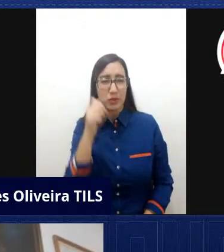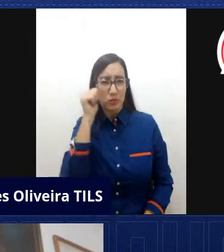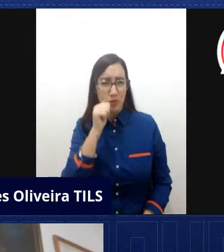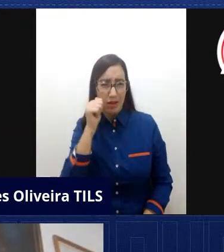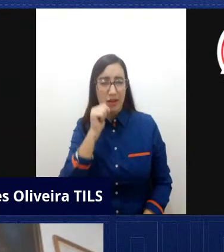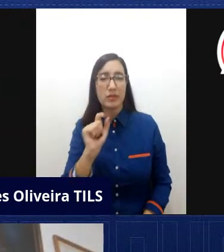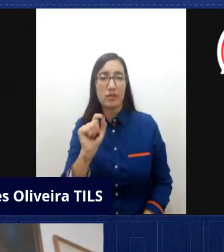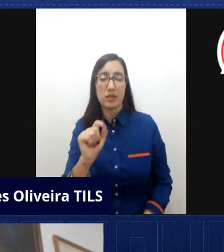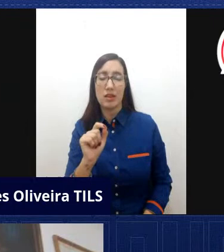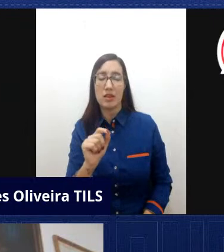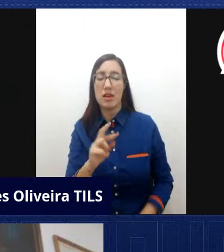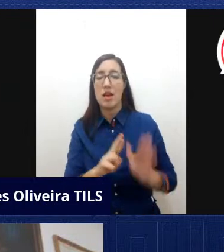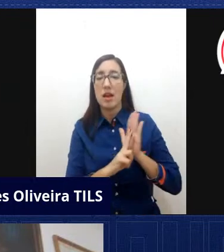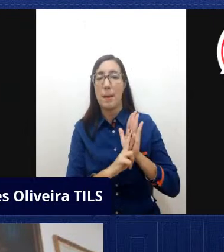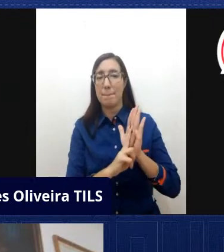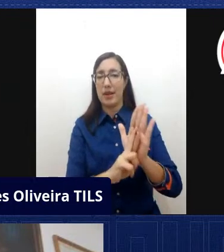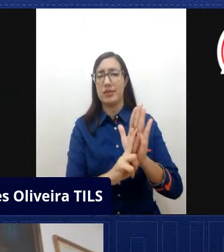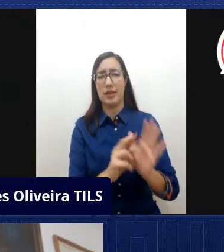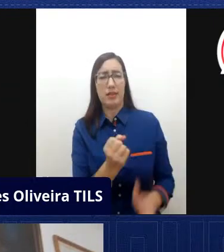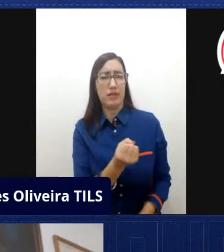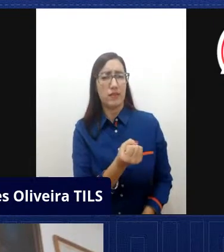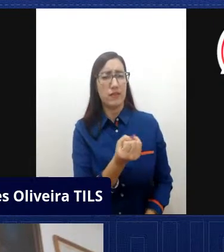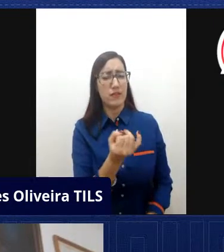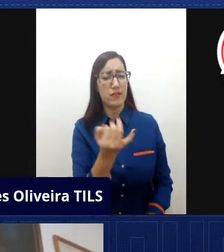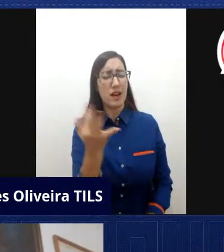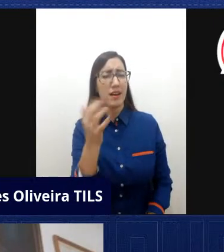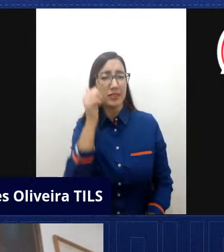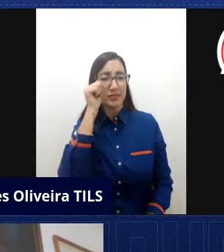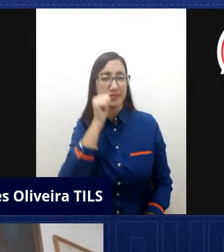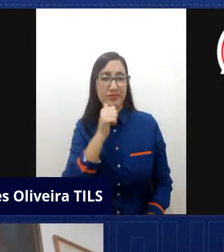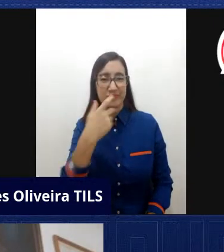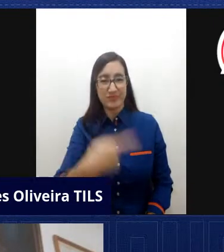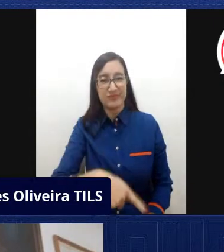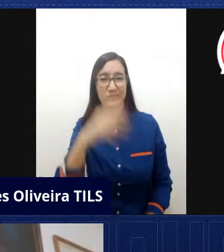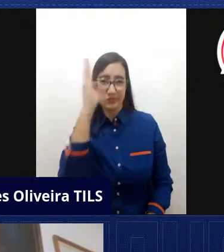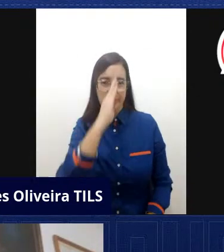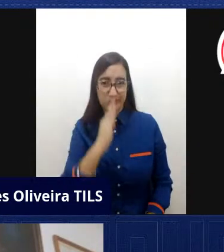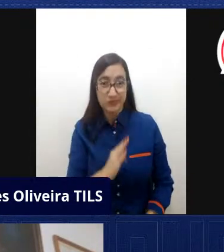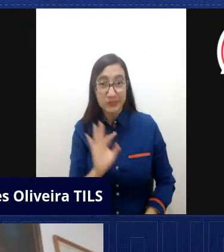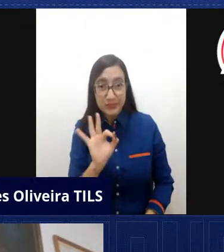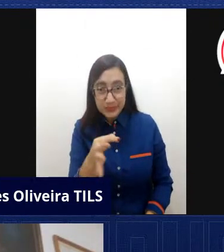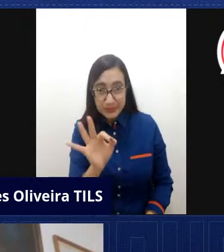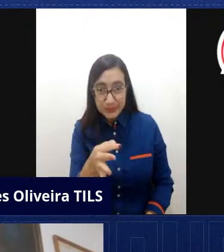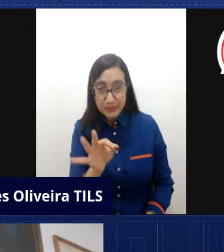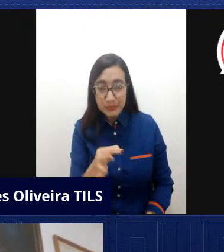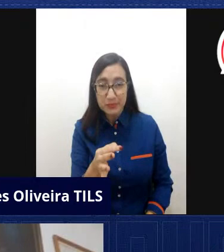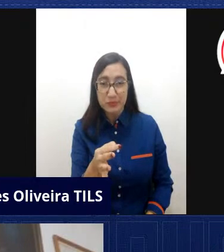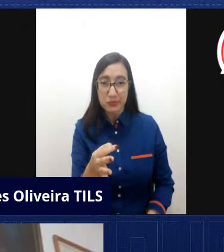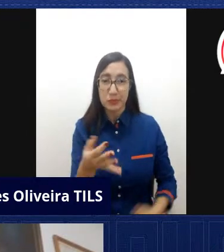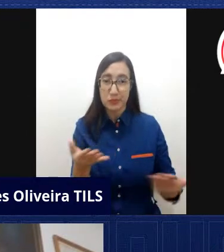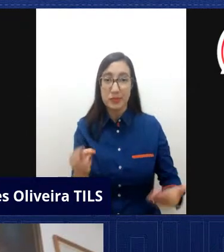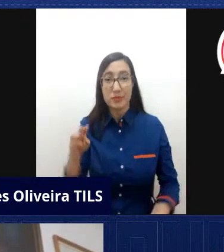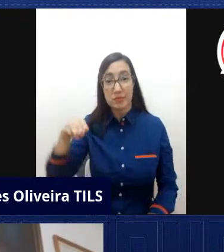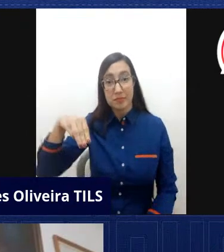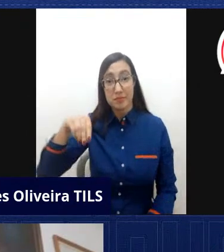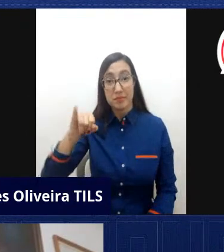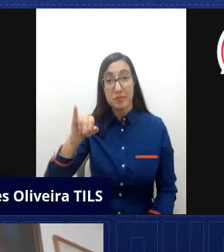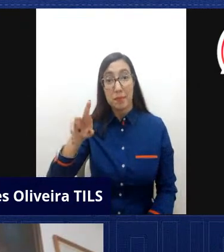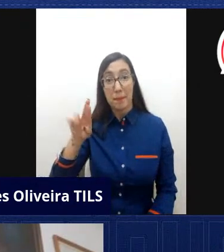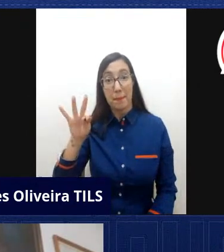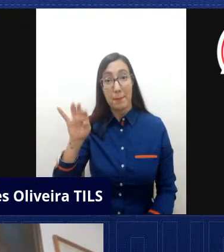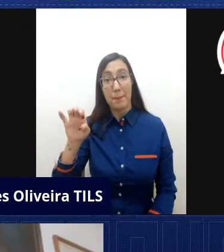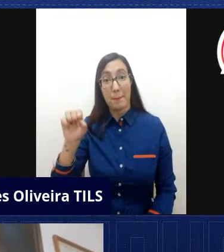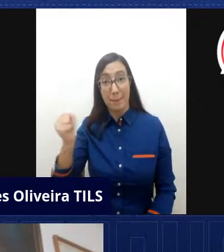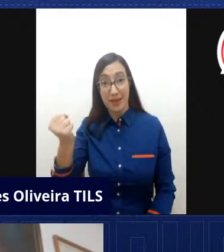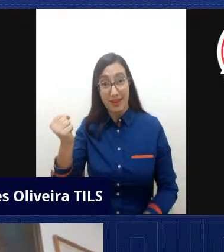essa é uma questão que está posta, né, porque a Mirtes é filha da Marta, que é uma